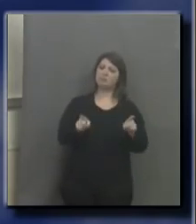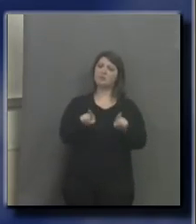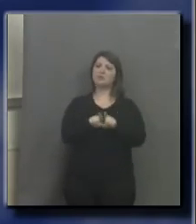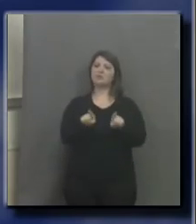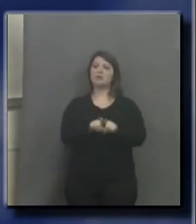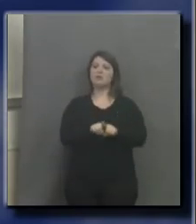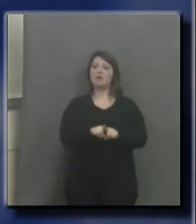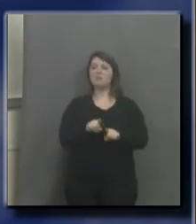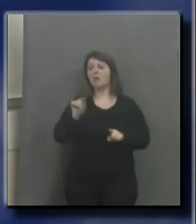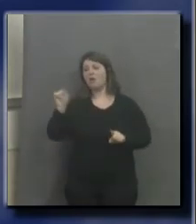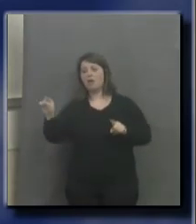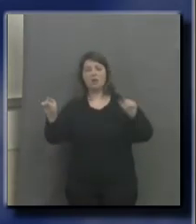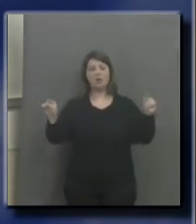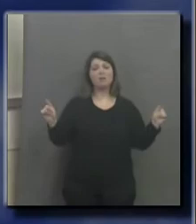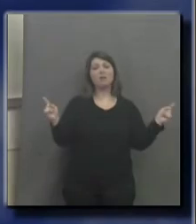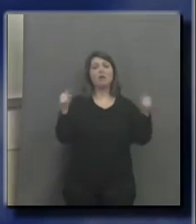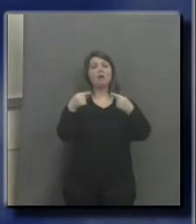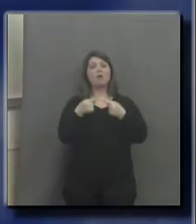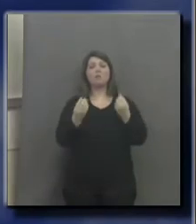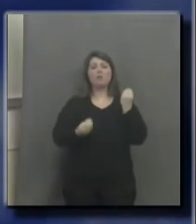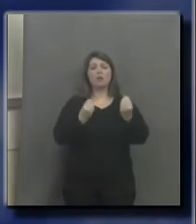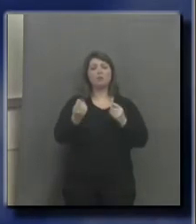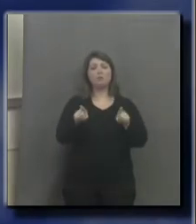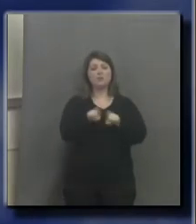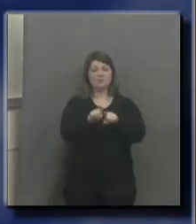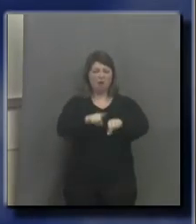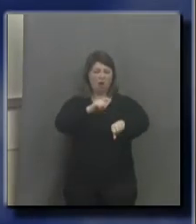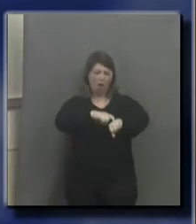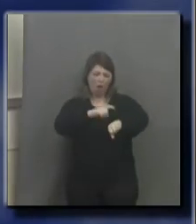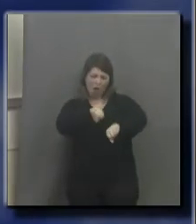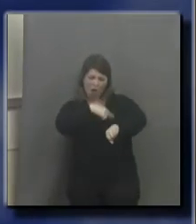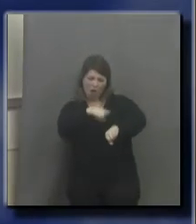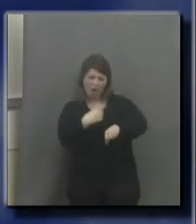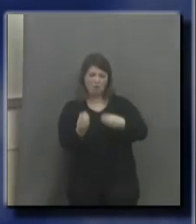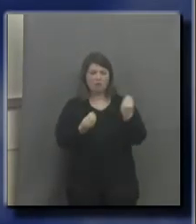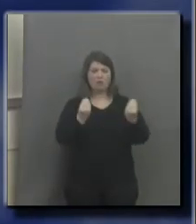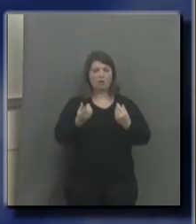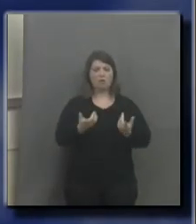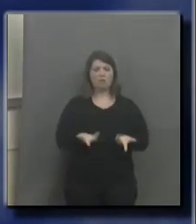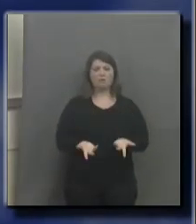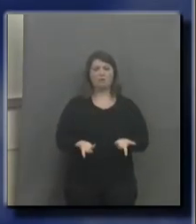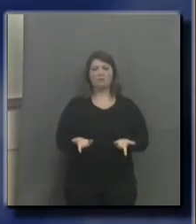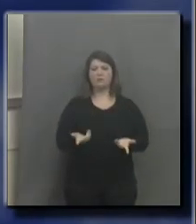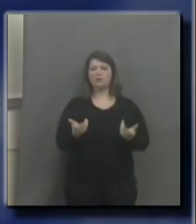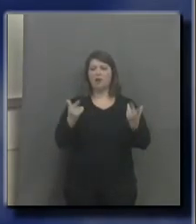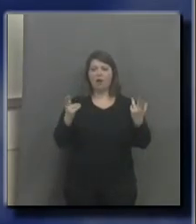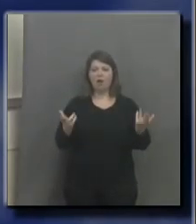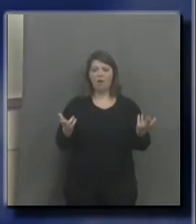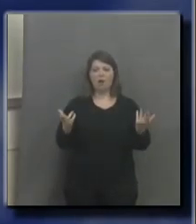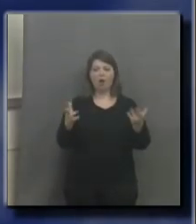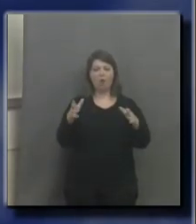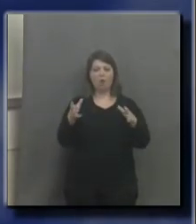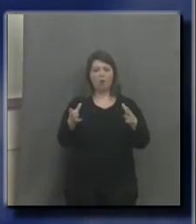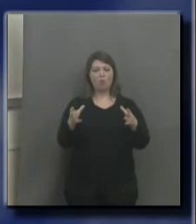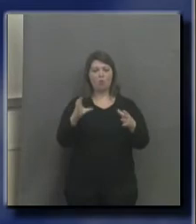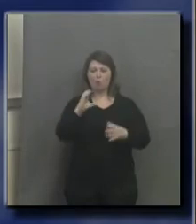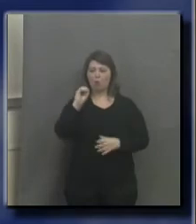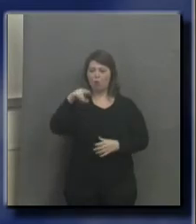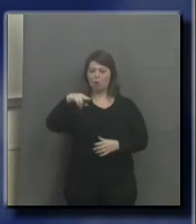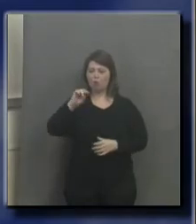relação entre uma coisa e outra, distribuição de cargas horárias e tal. Ou seja, é como se fosse a constituição,